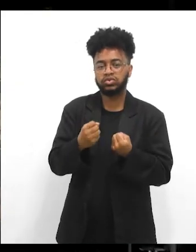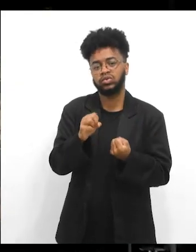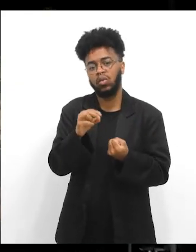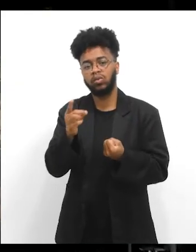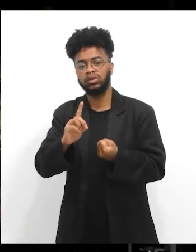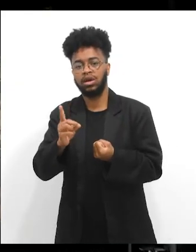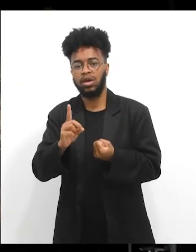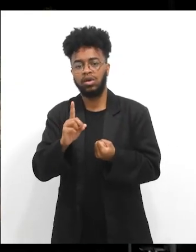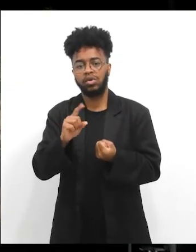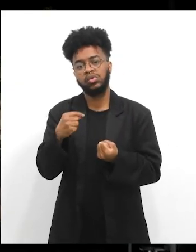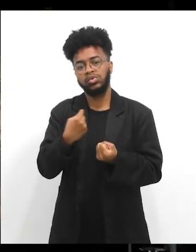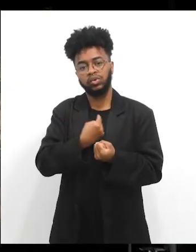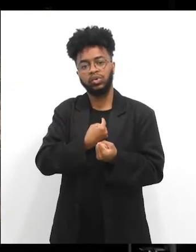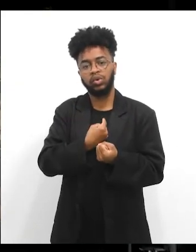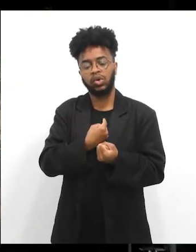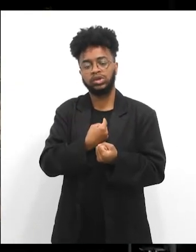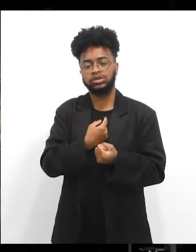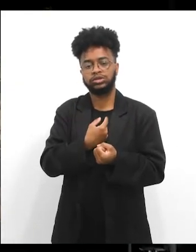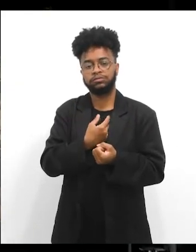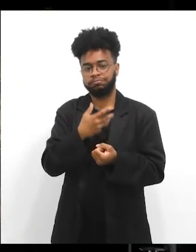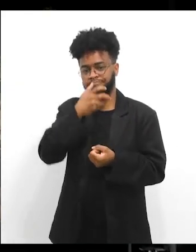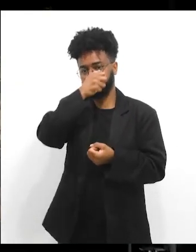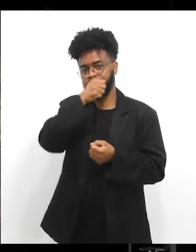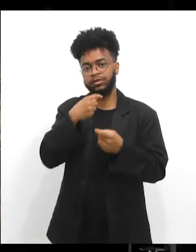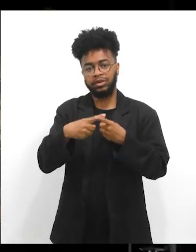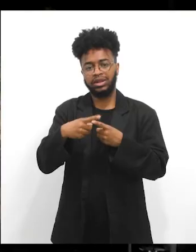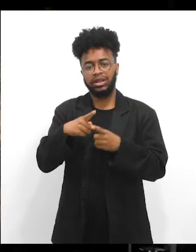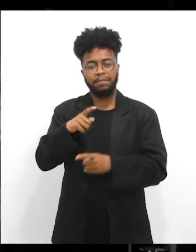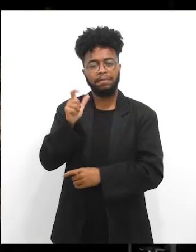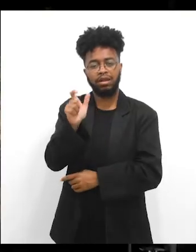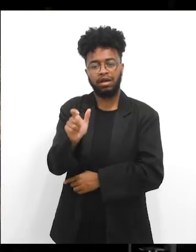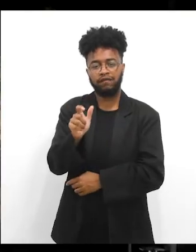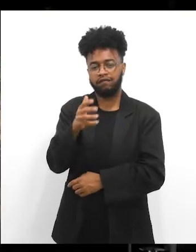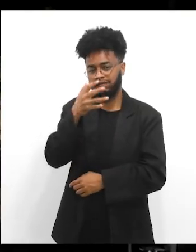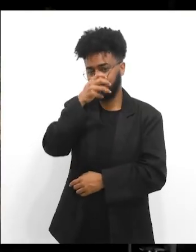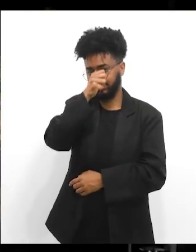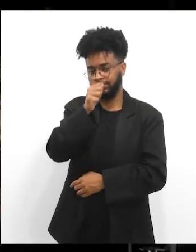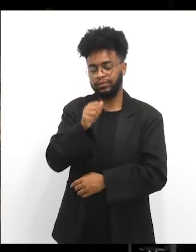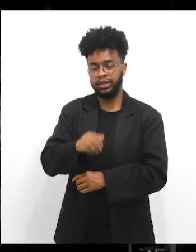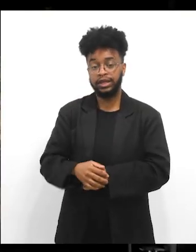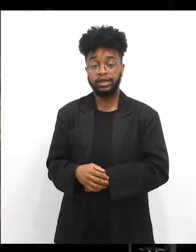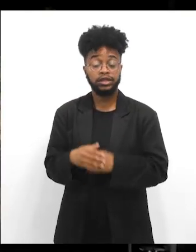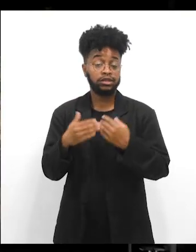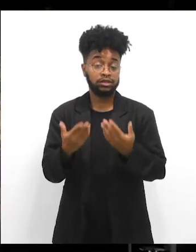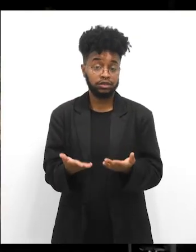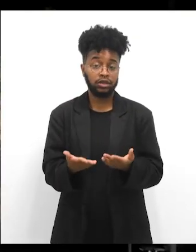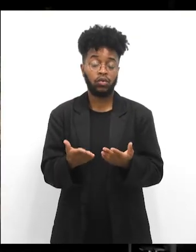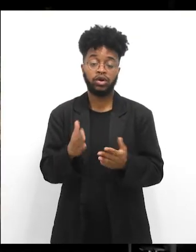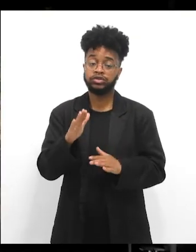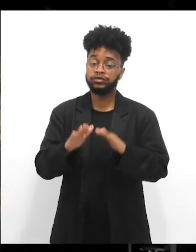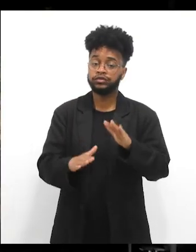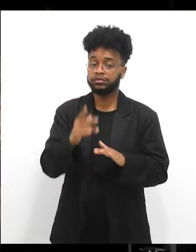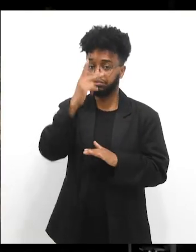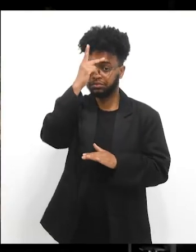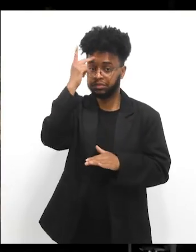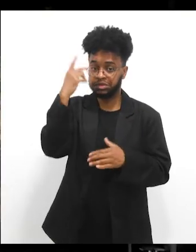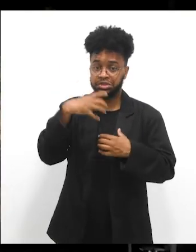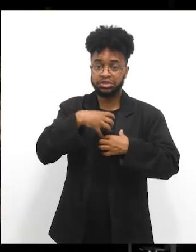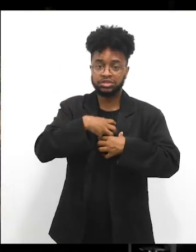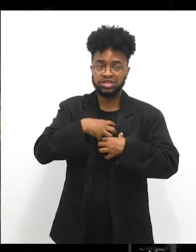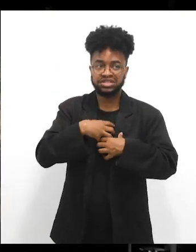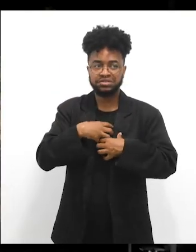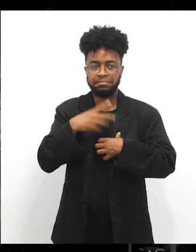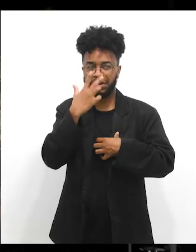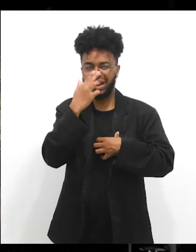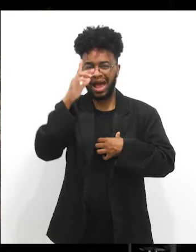ali tem no nosso resgate. Essa palavra é muito usada, né? No nosso resgate. Então, tem pessoas, por